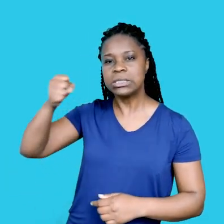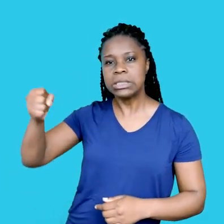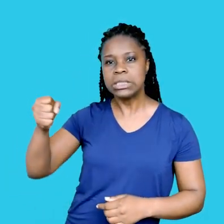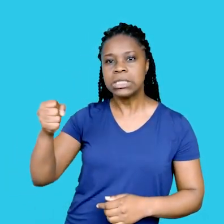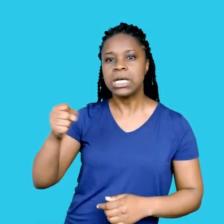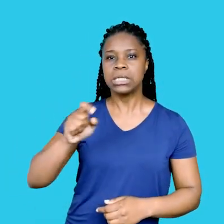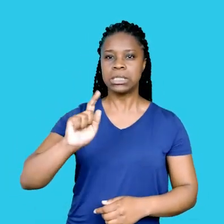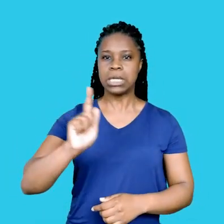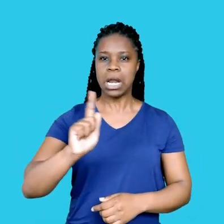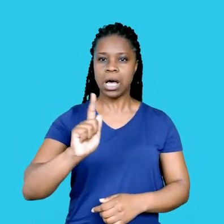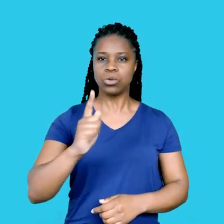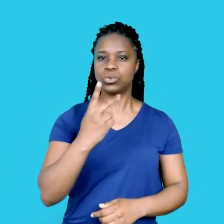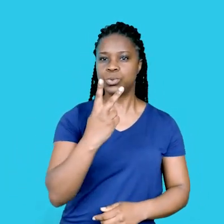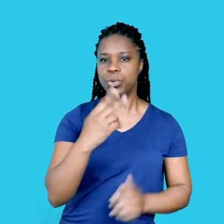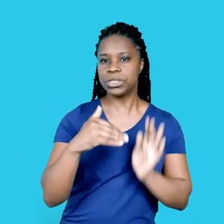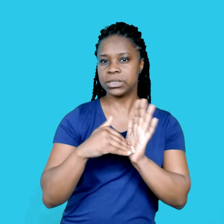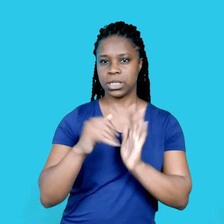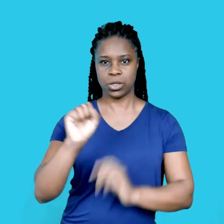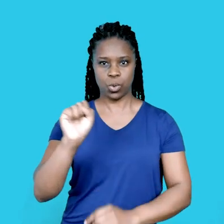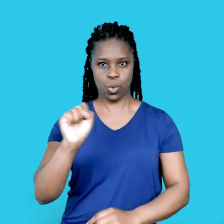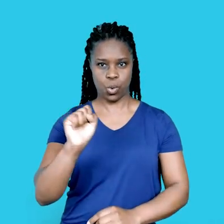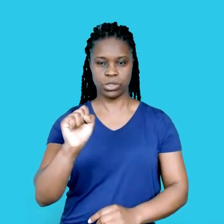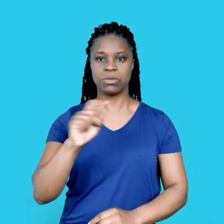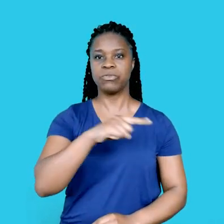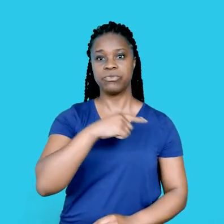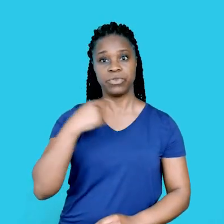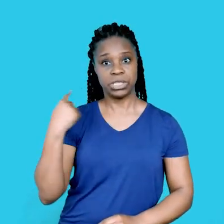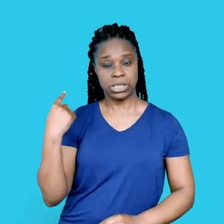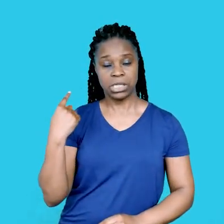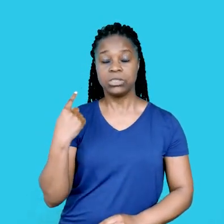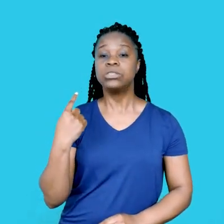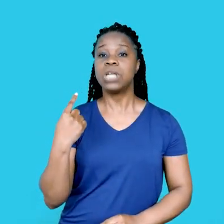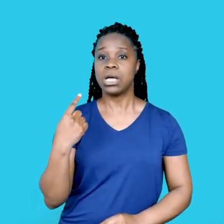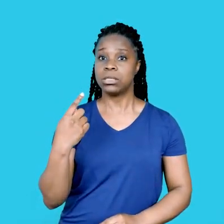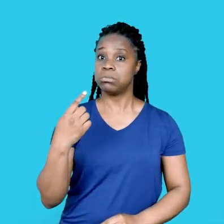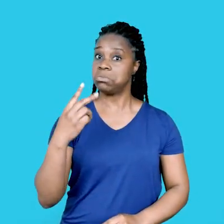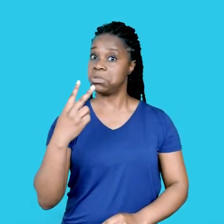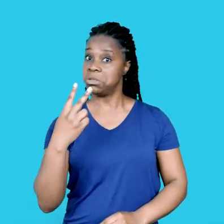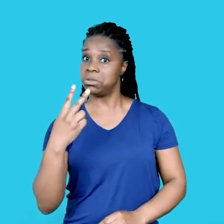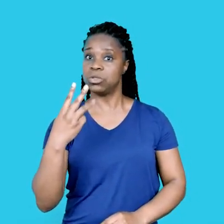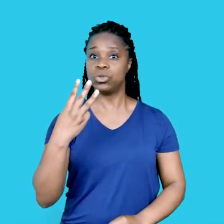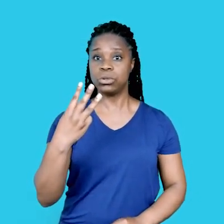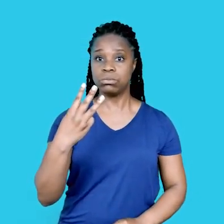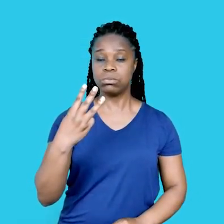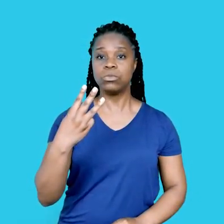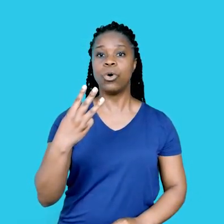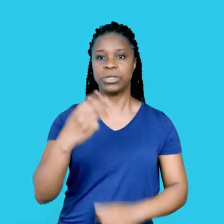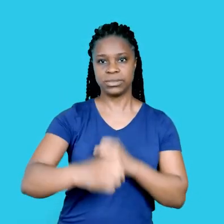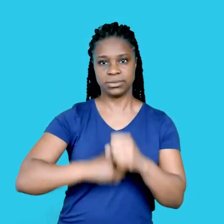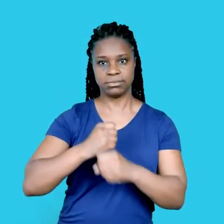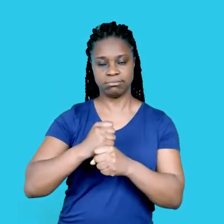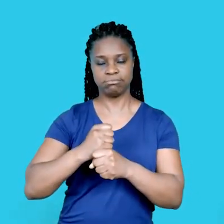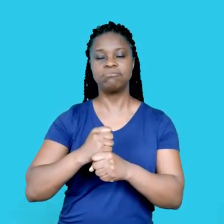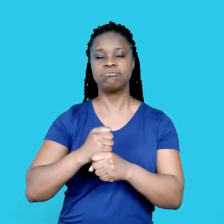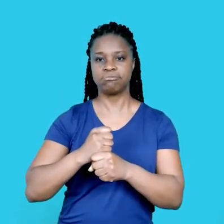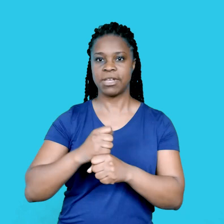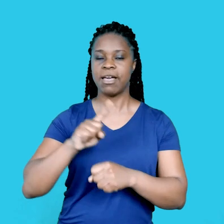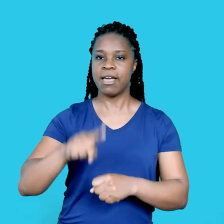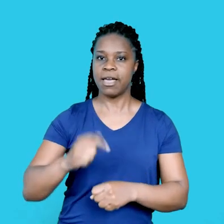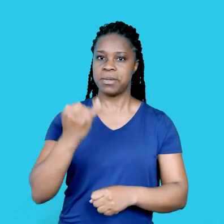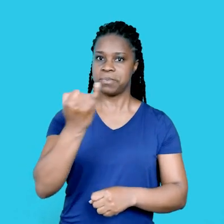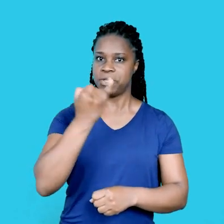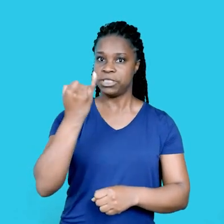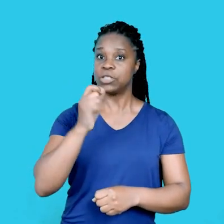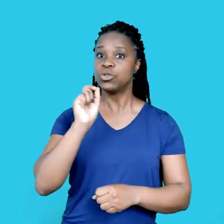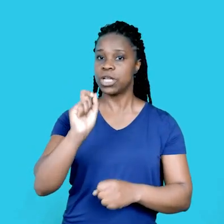entre 2 e 8 graus e tem validade de 2 a 3 anos, de acordo com o fabricante. A recomendação é